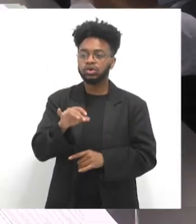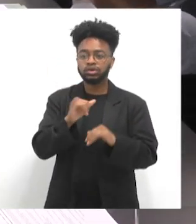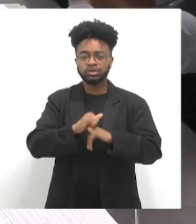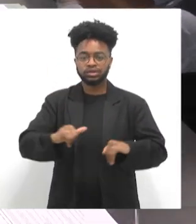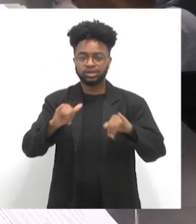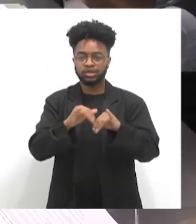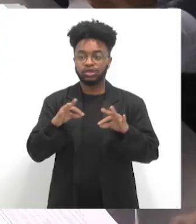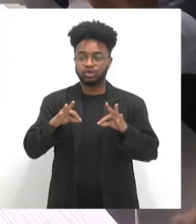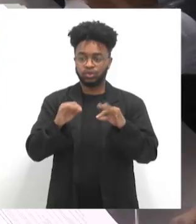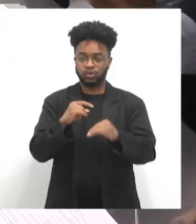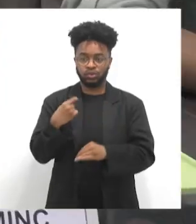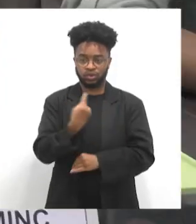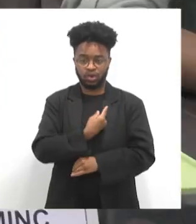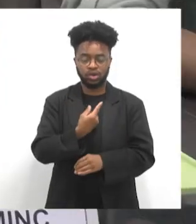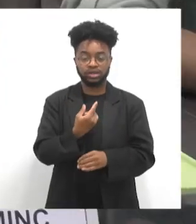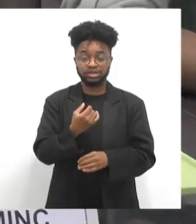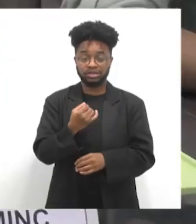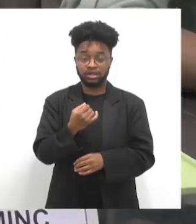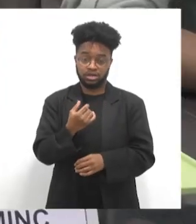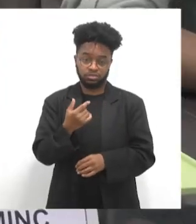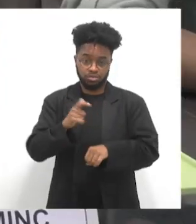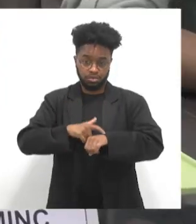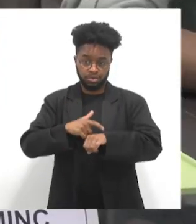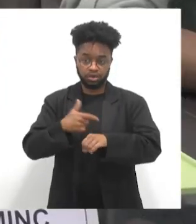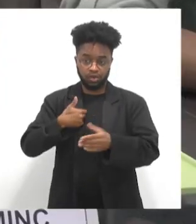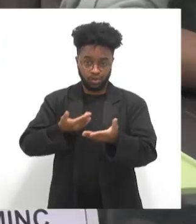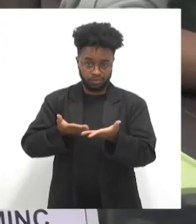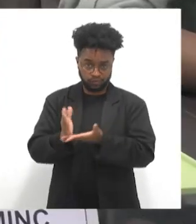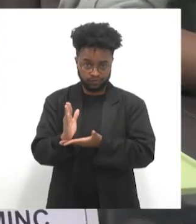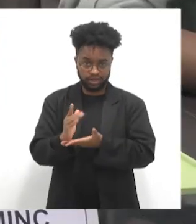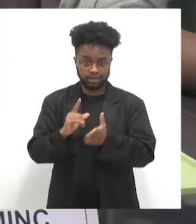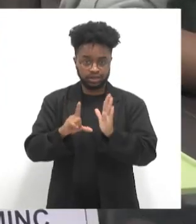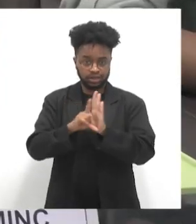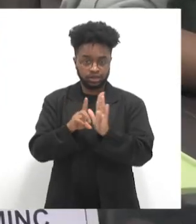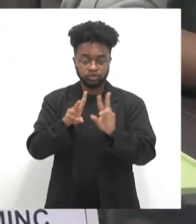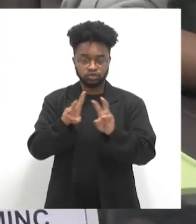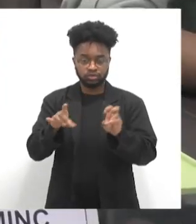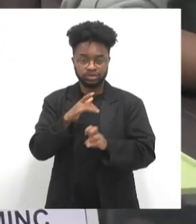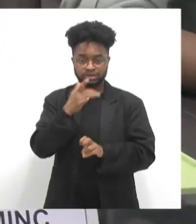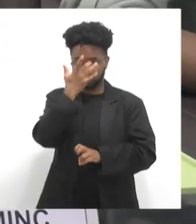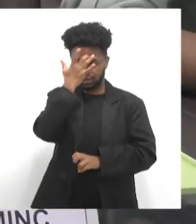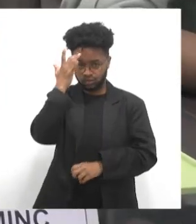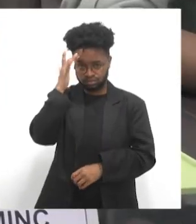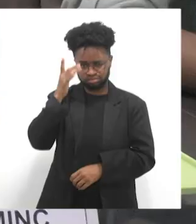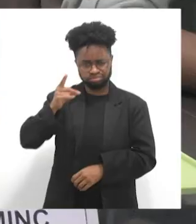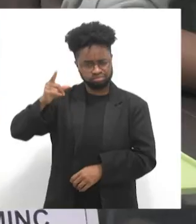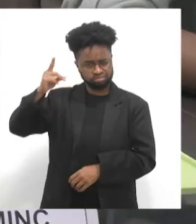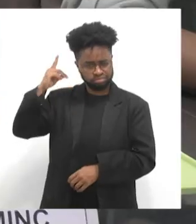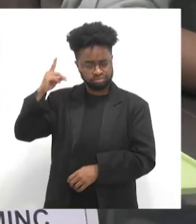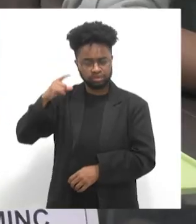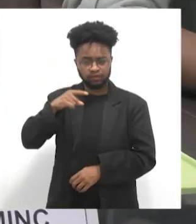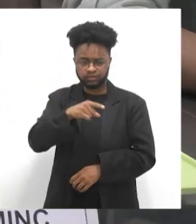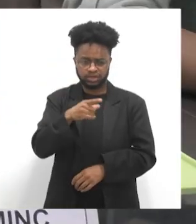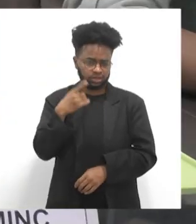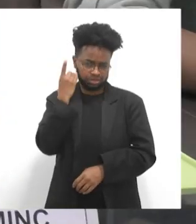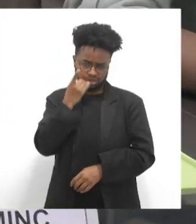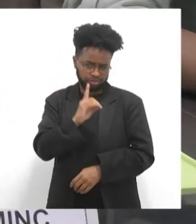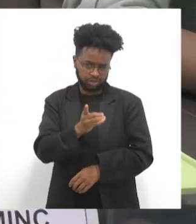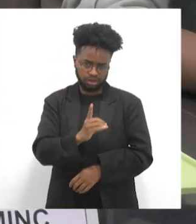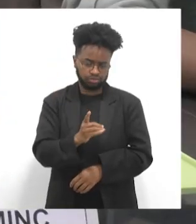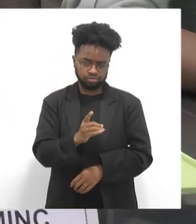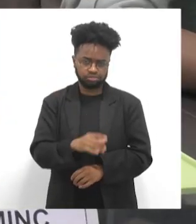nós um dia... Aliás, quando eu aprovei, deputado Fred, uma lei sobre saúde mental, há muitos anos atrás, Vossa Excelência não era deputado